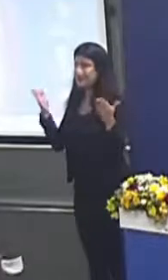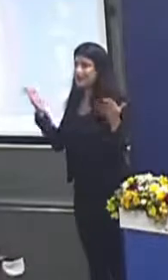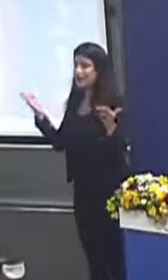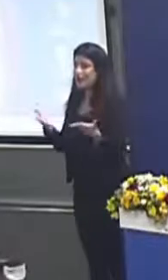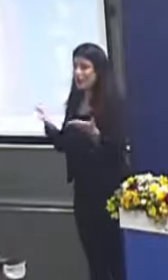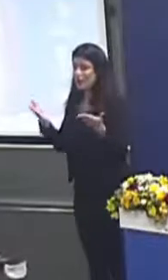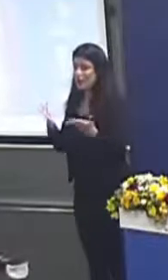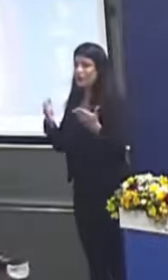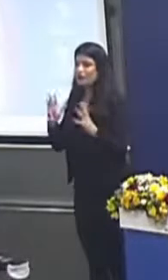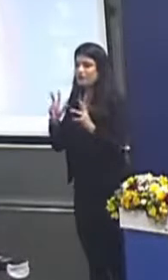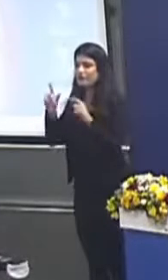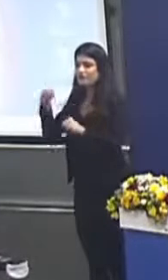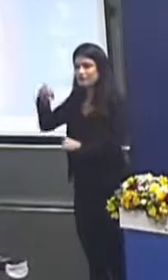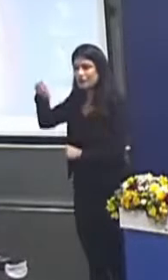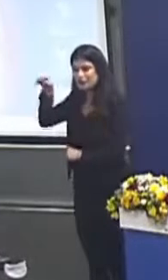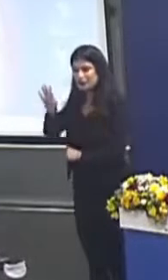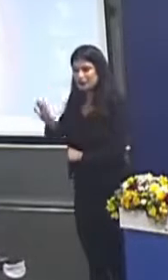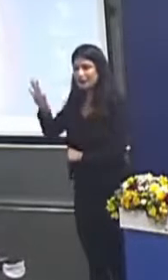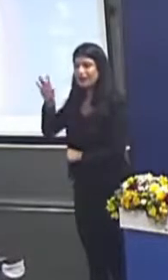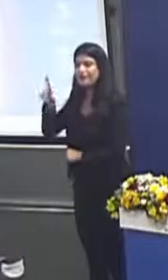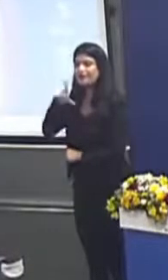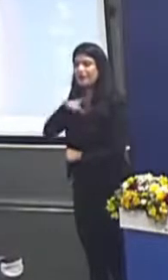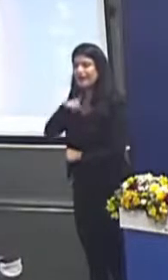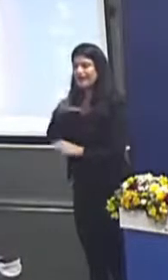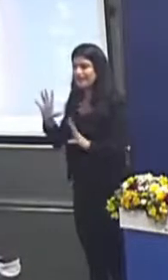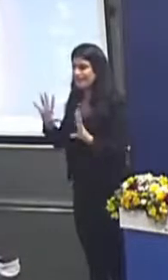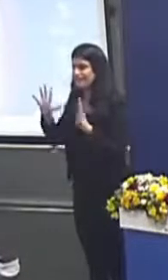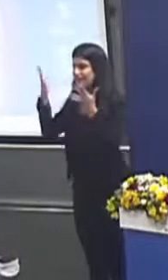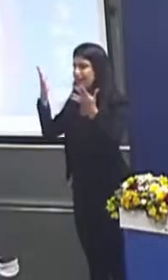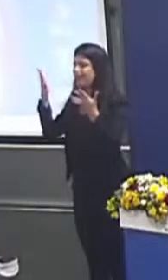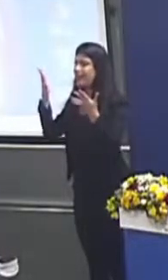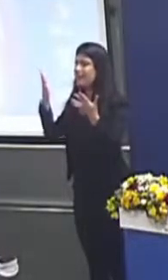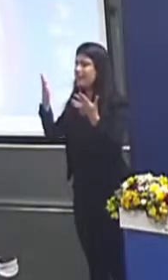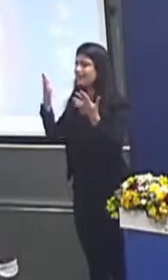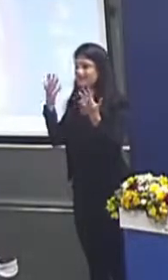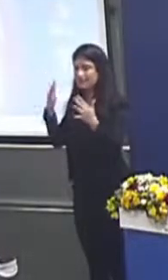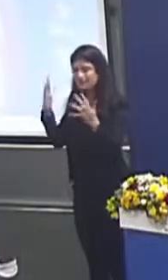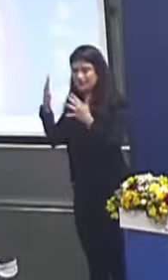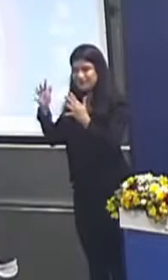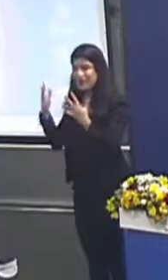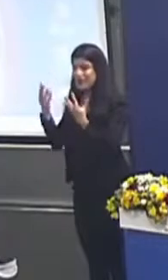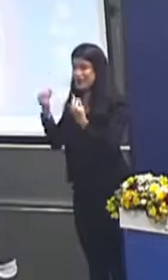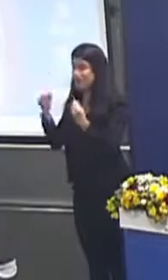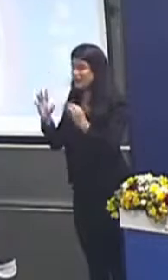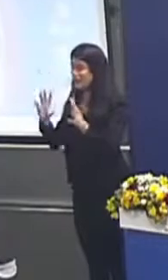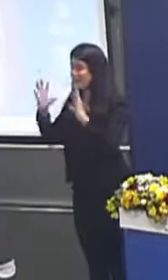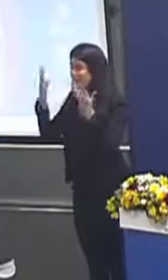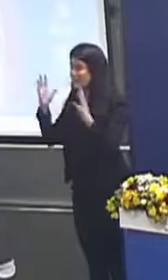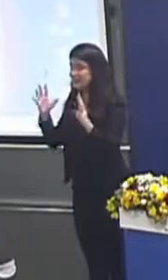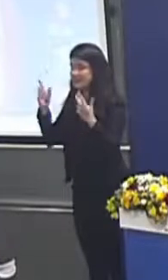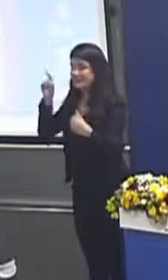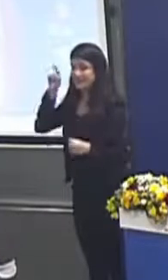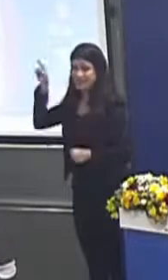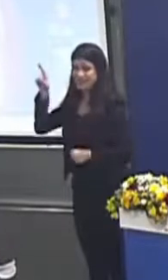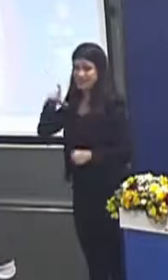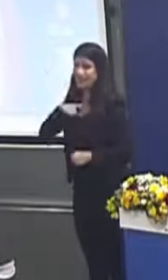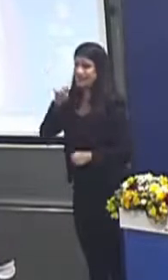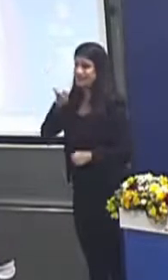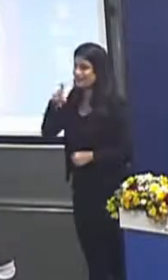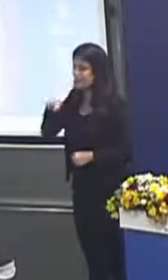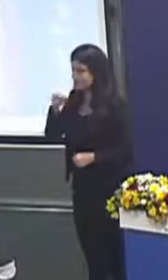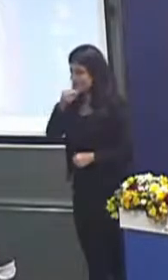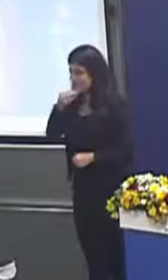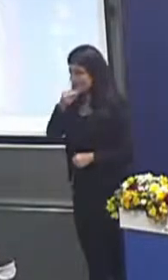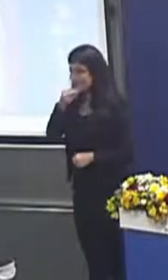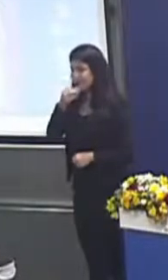Hoje todo o Nordeste está em festa, viva São João, é muita festa para o lado de lá. Eu queria, quando vocês puderem, vão até